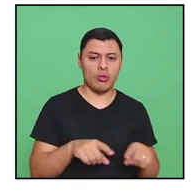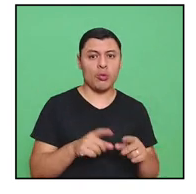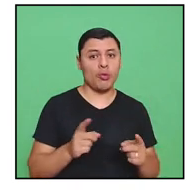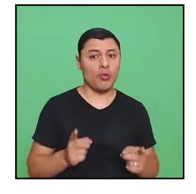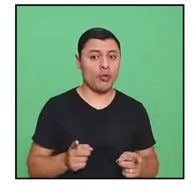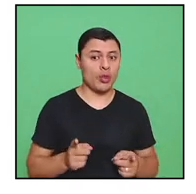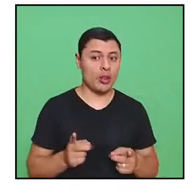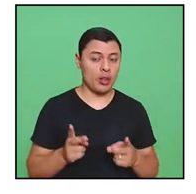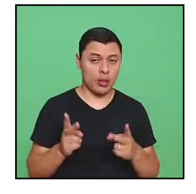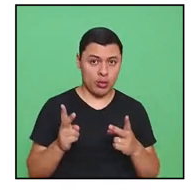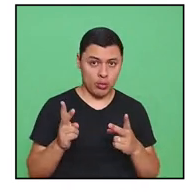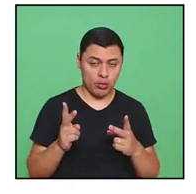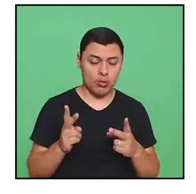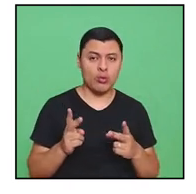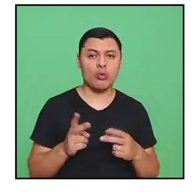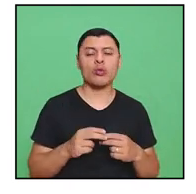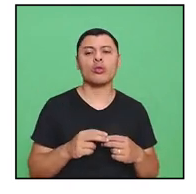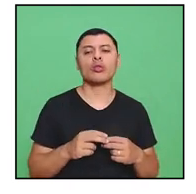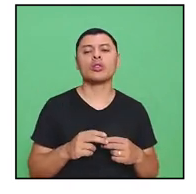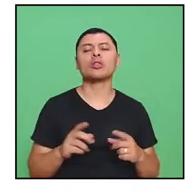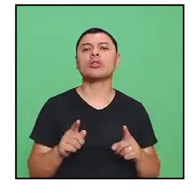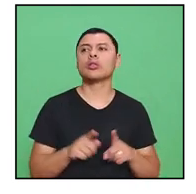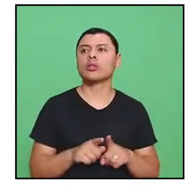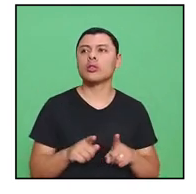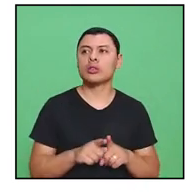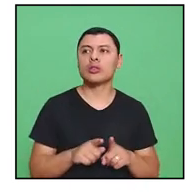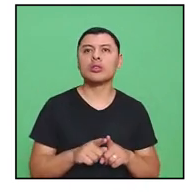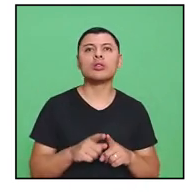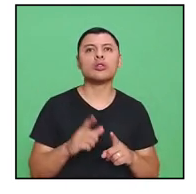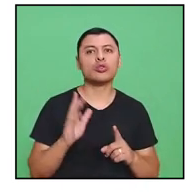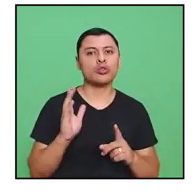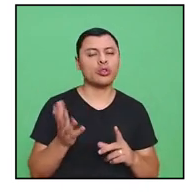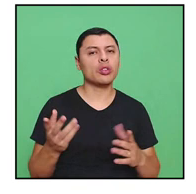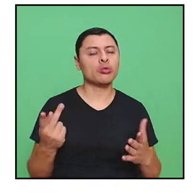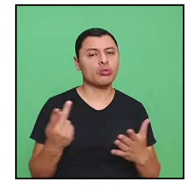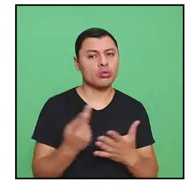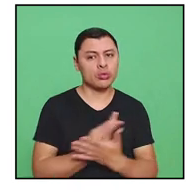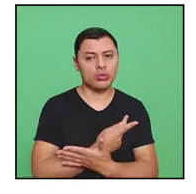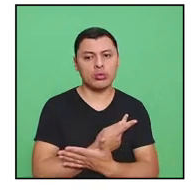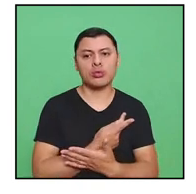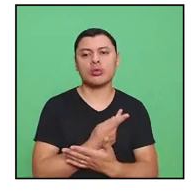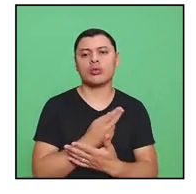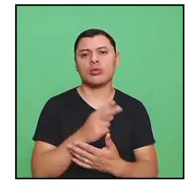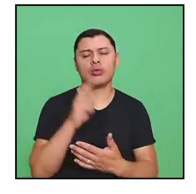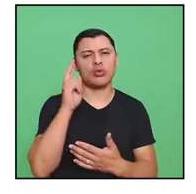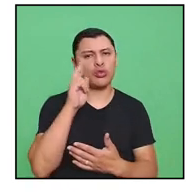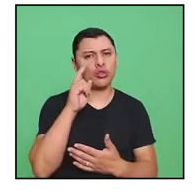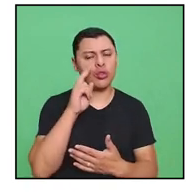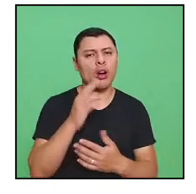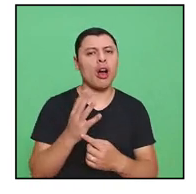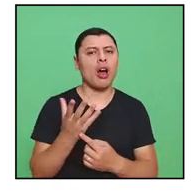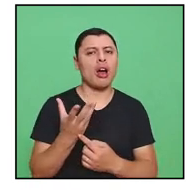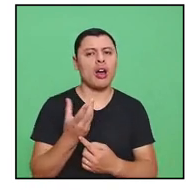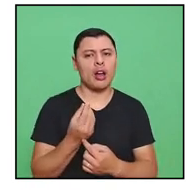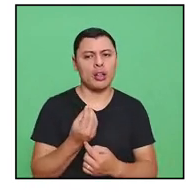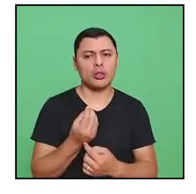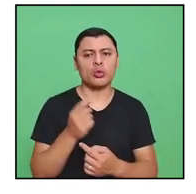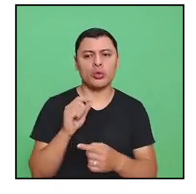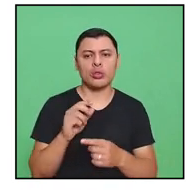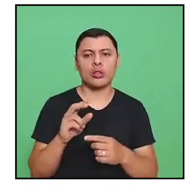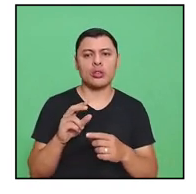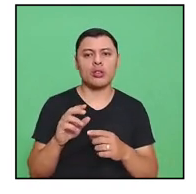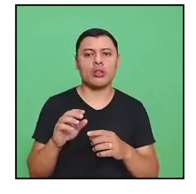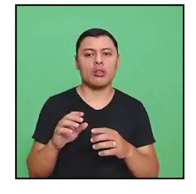A gente já teve outros episódios assim na história da arte recente, assim, acho que uma coleção Lerner que foi